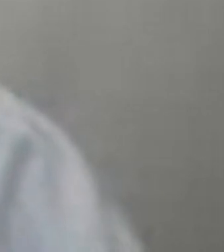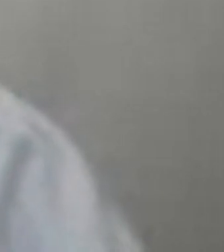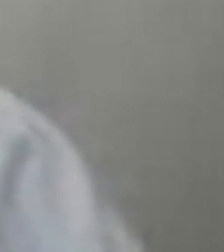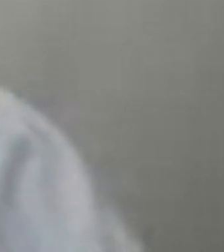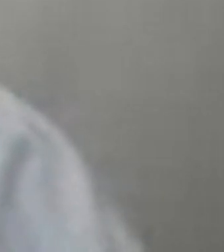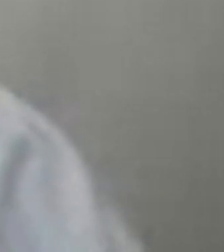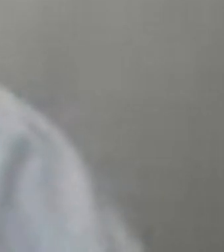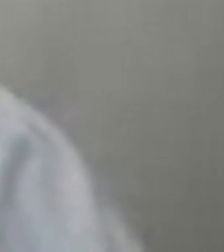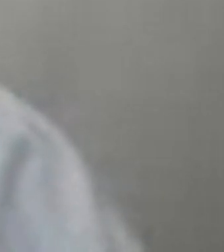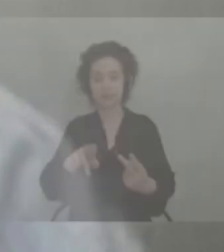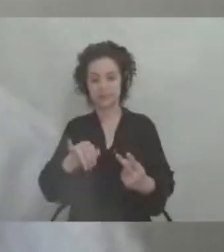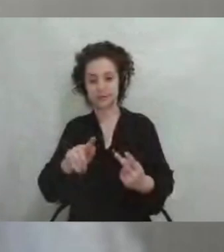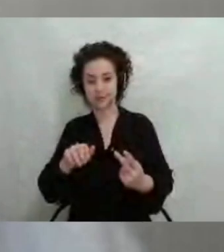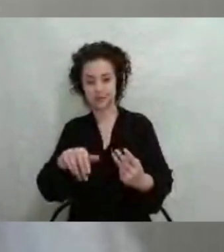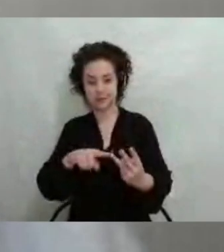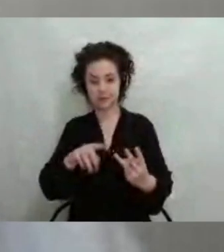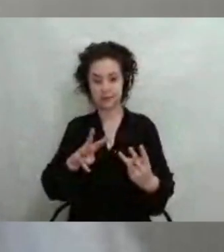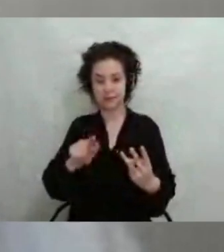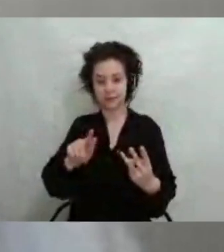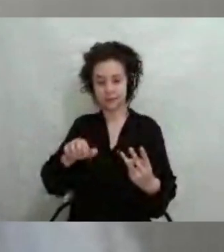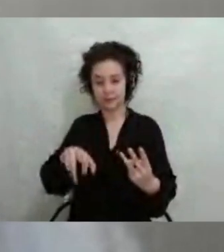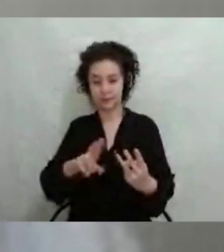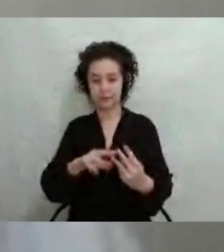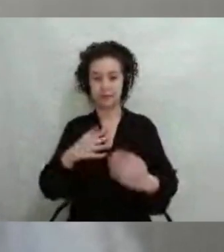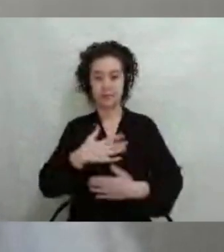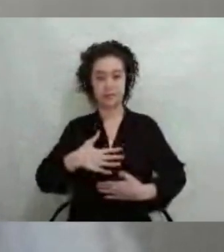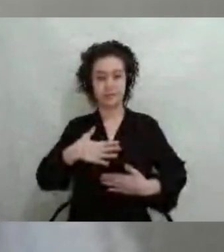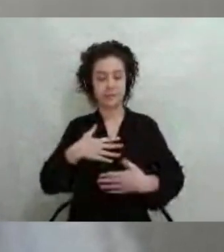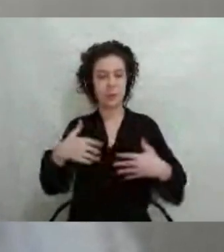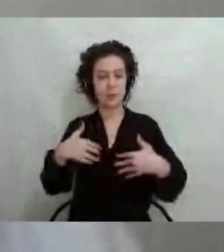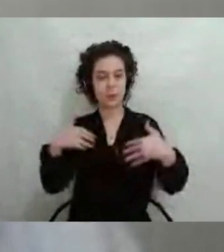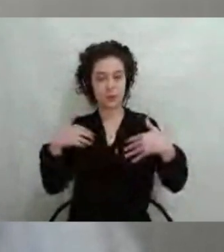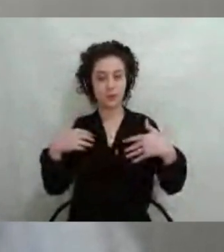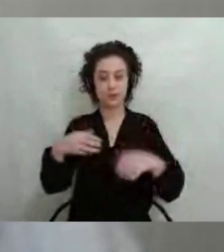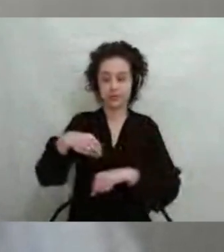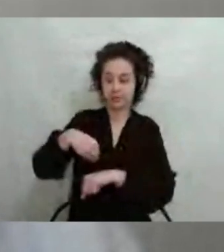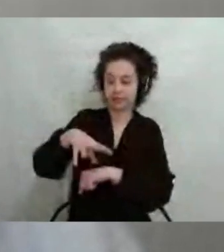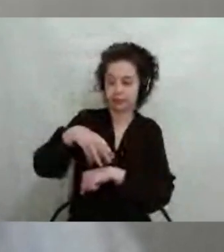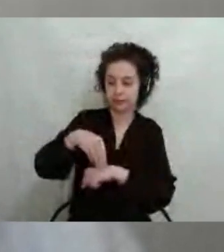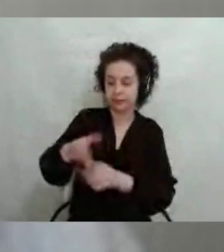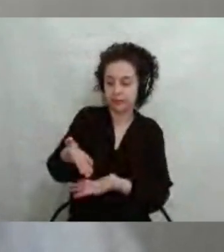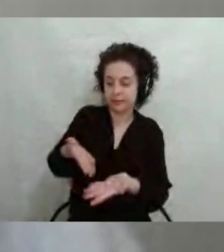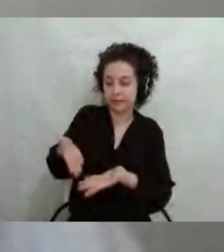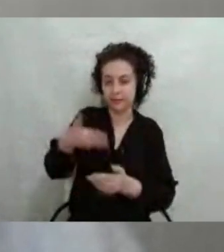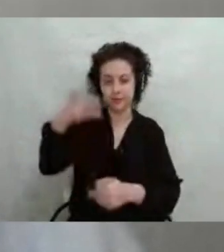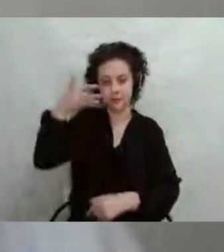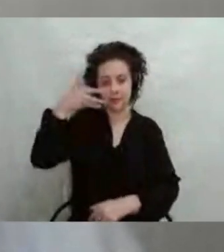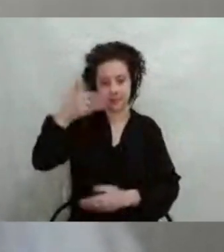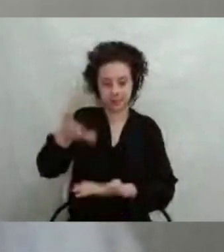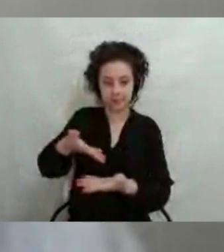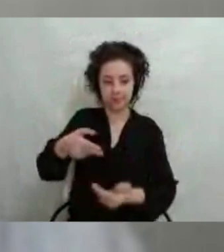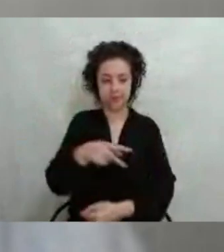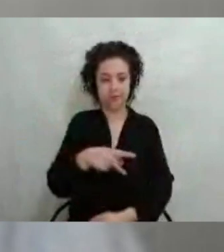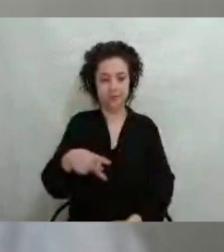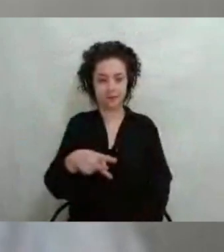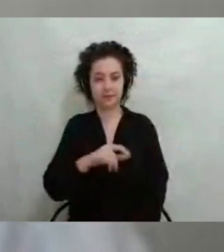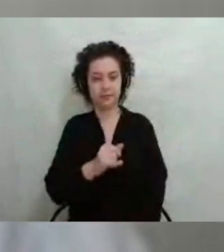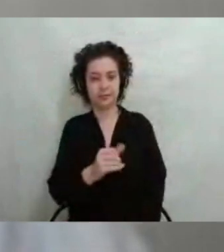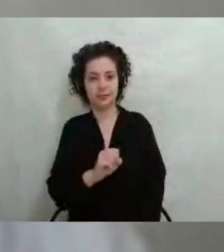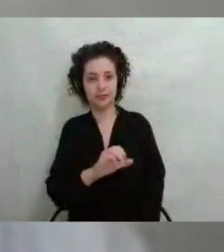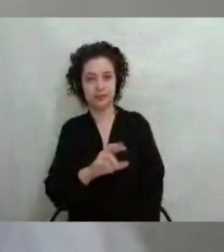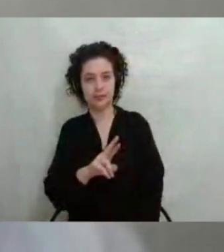Para mim, é uma satisfação muito grande compartilhar essa apresentação com o professor José Roberto, professor